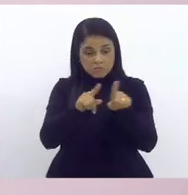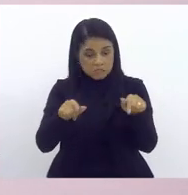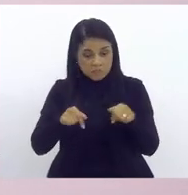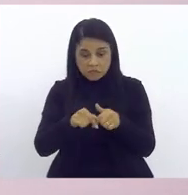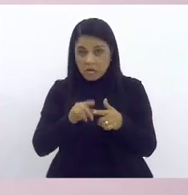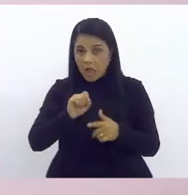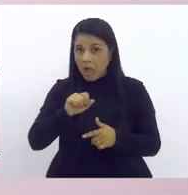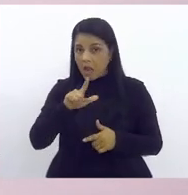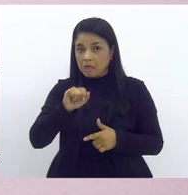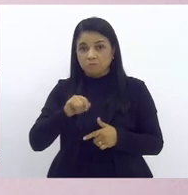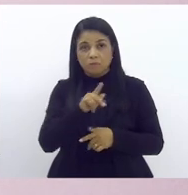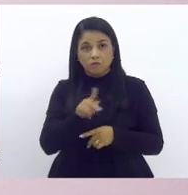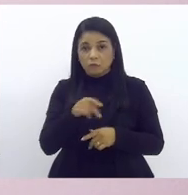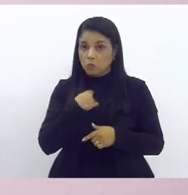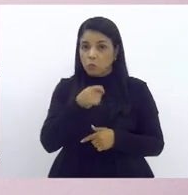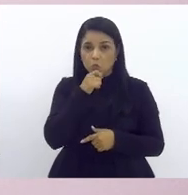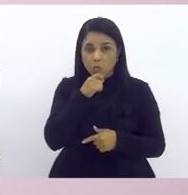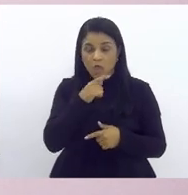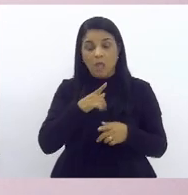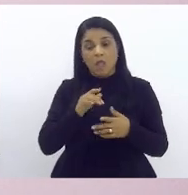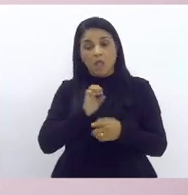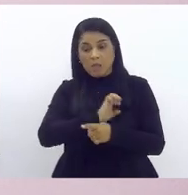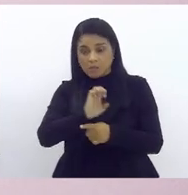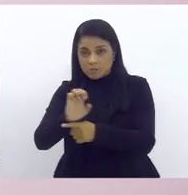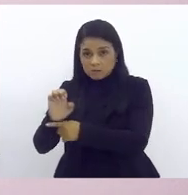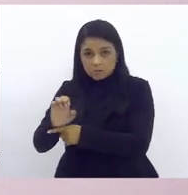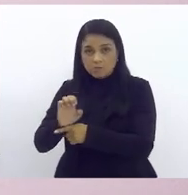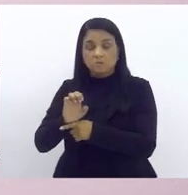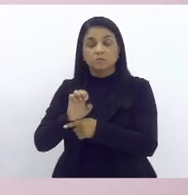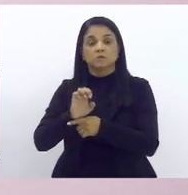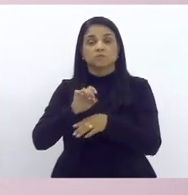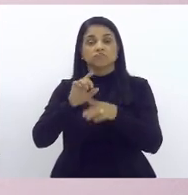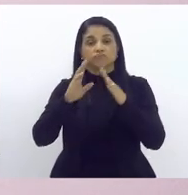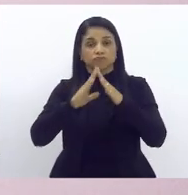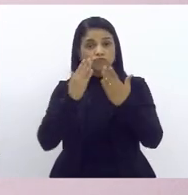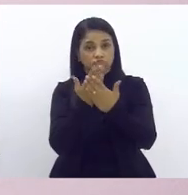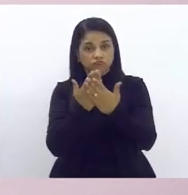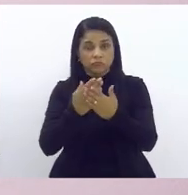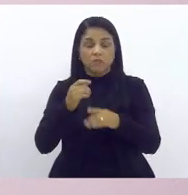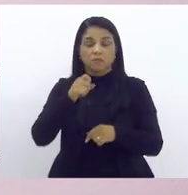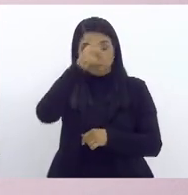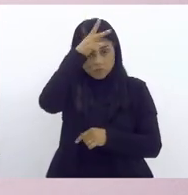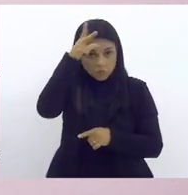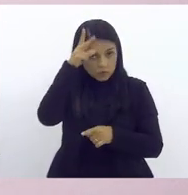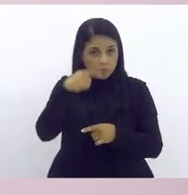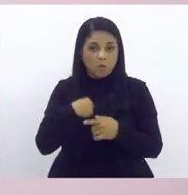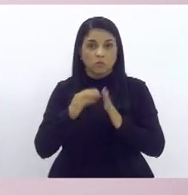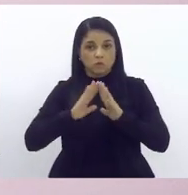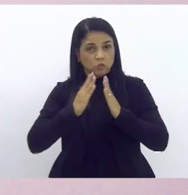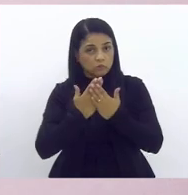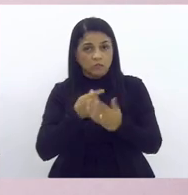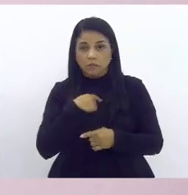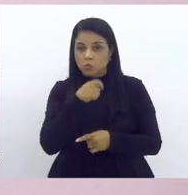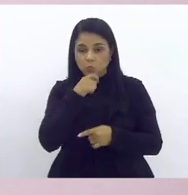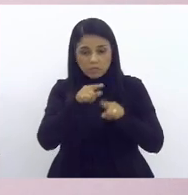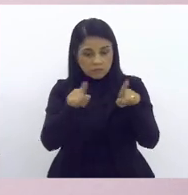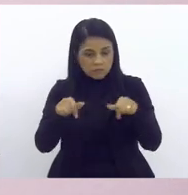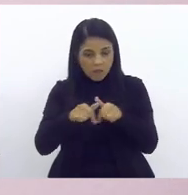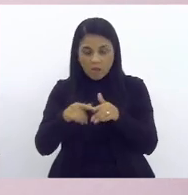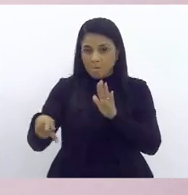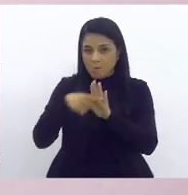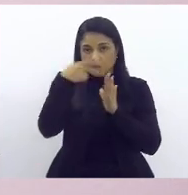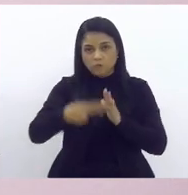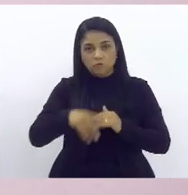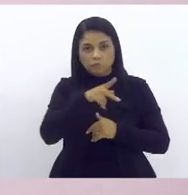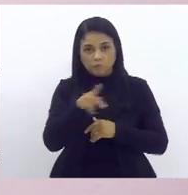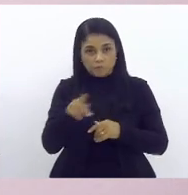a gente tem, em muitas escolas da rede estadual e municipal. E eu tenho uma coautoria também com o Flávio Serafini, o deputado Flávio